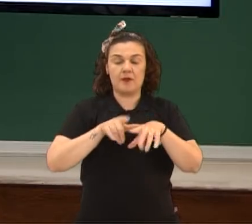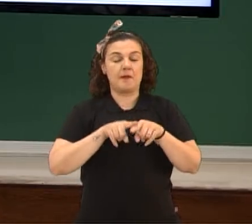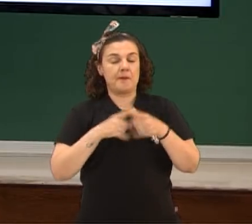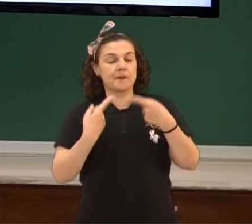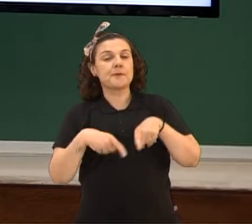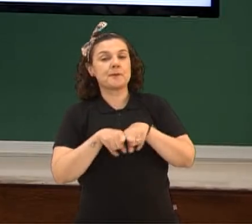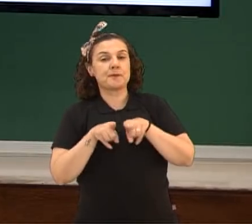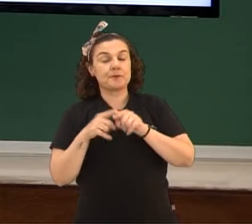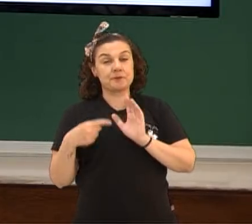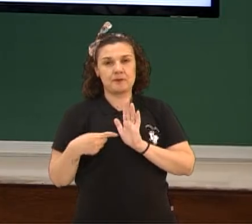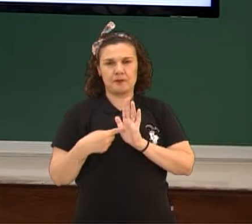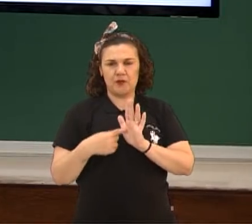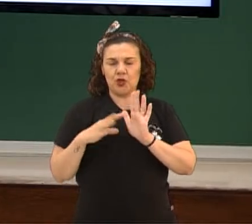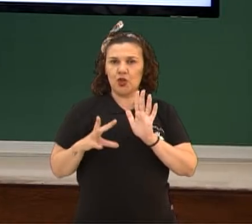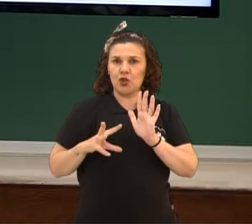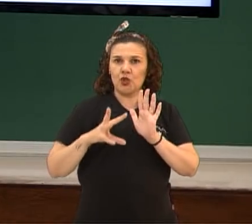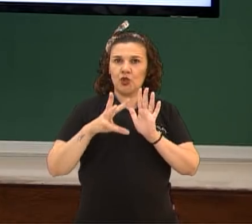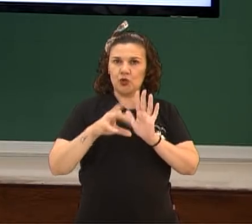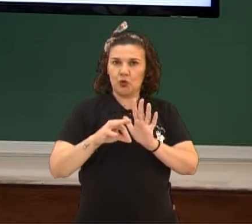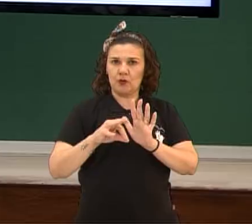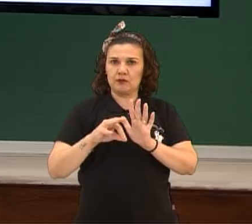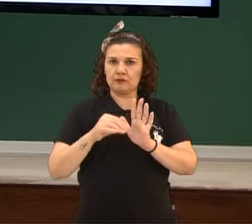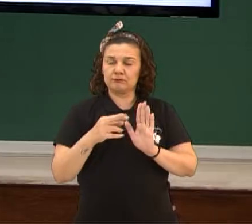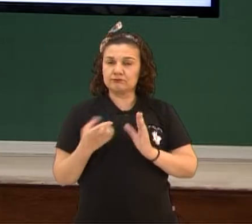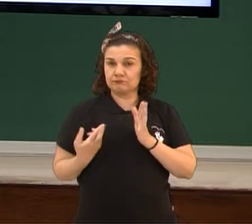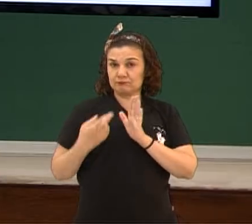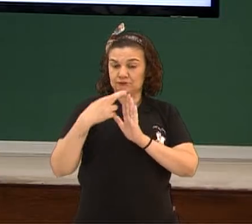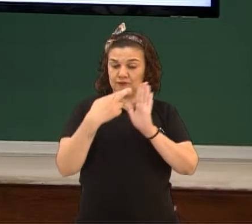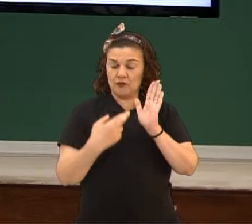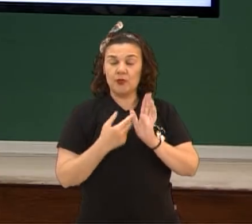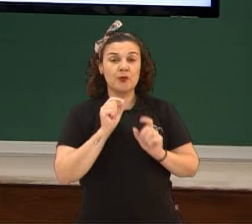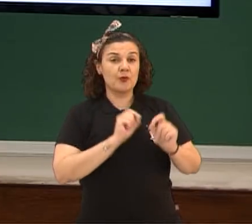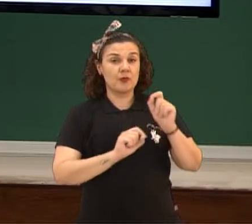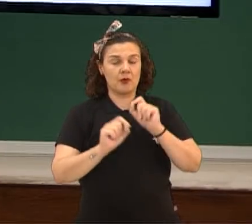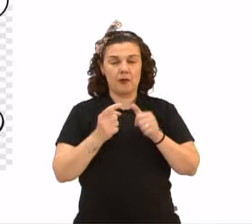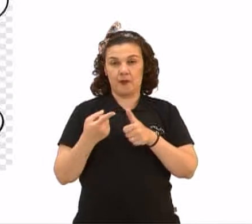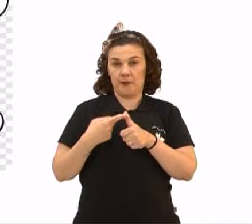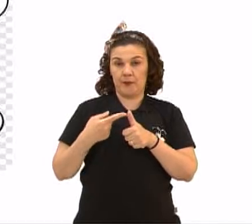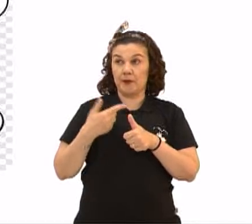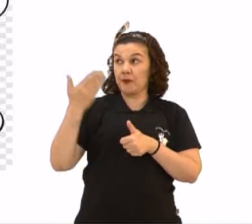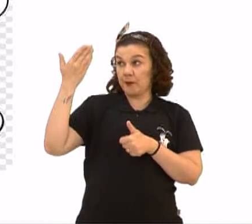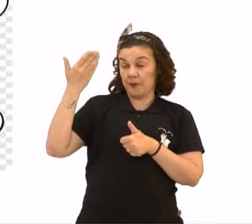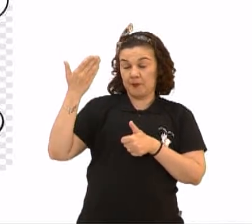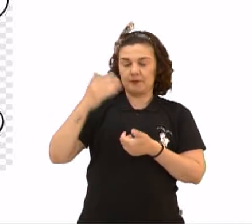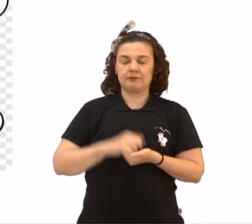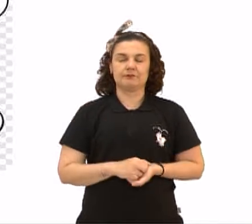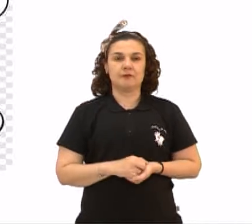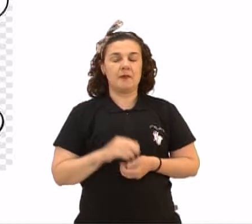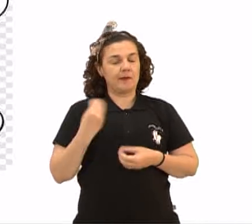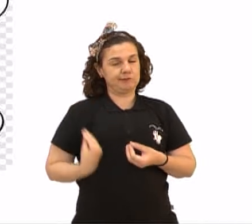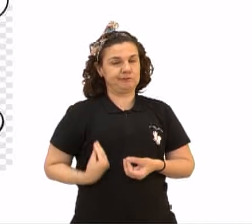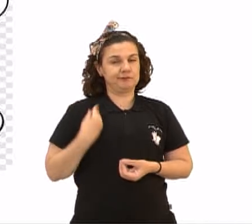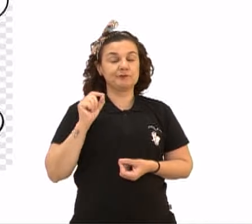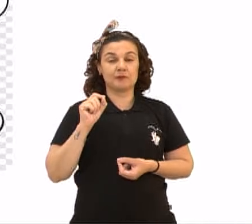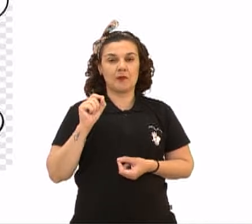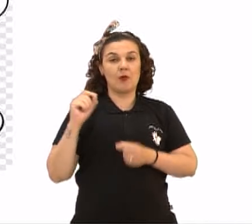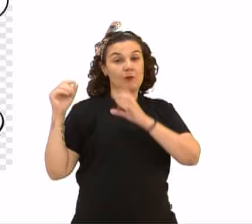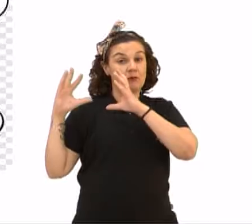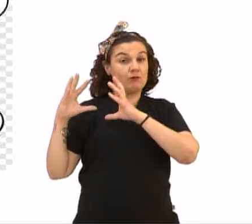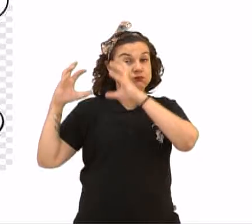para representar todos esses recursos, nós destacamos alguns deles. Temos aqui o primeiro deles, muito forte, muito presente, que são